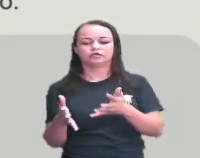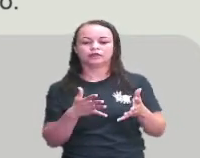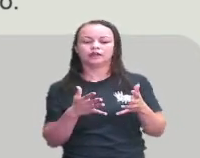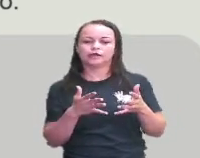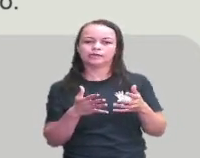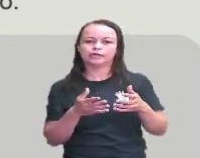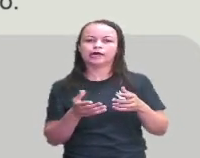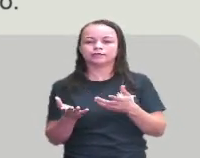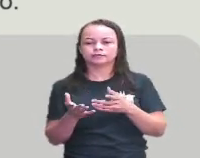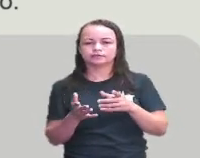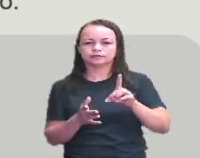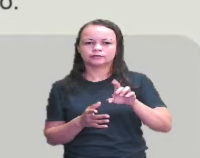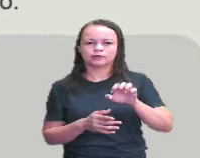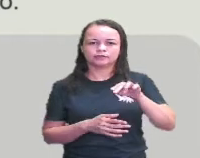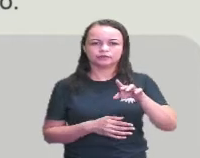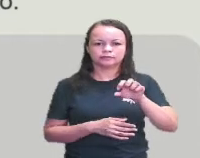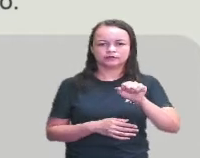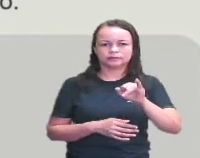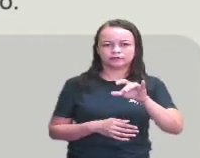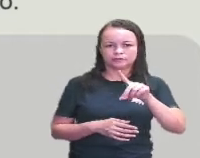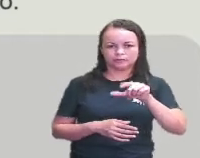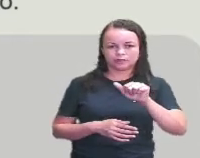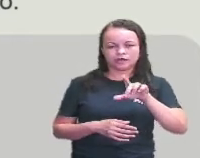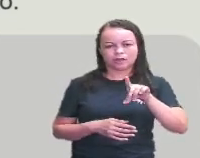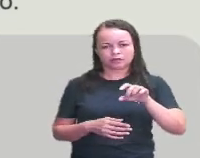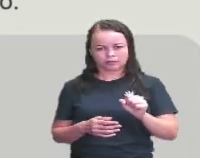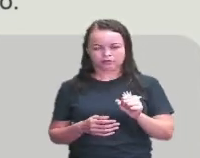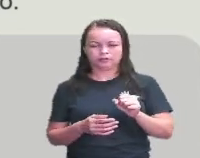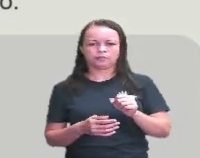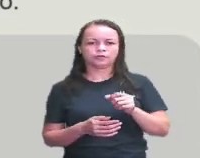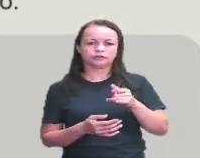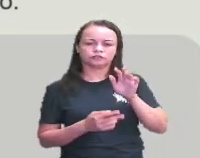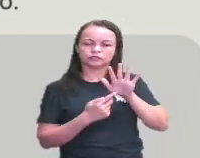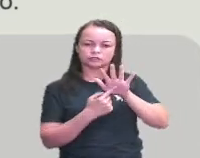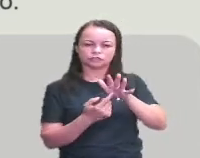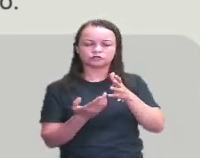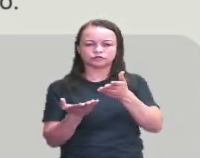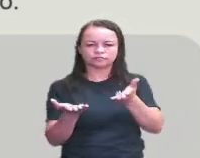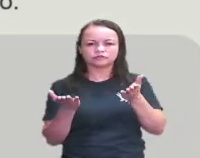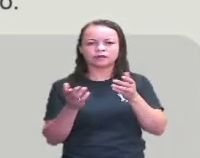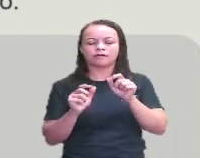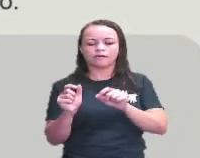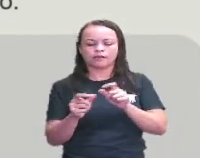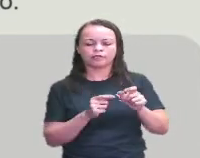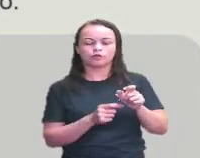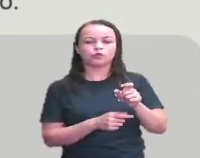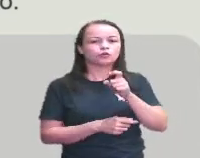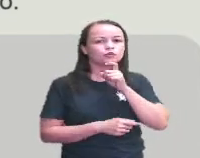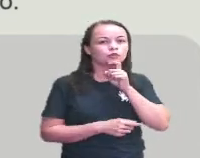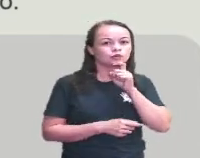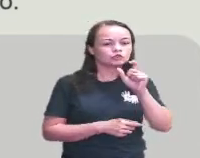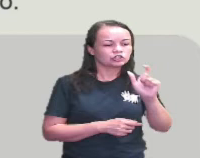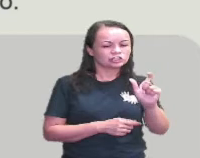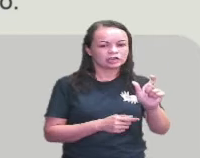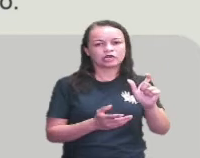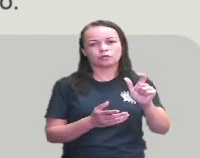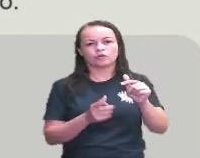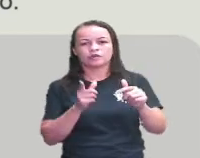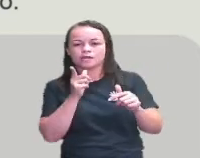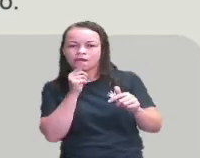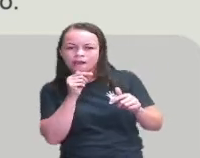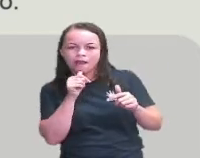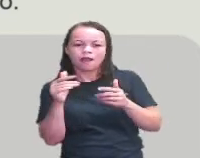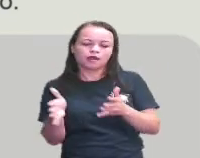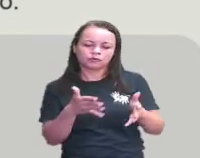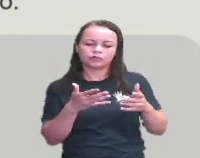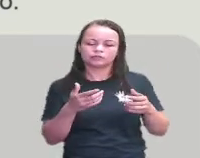gente observa em casa. O gelo e a água são compostos do mesmo material. Porém, a água líquida, né? São compostos